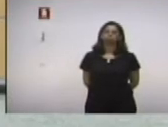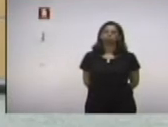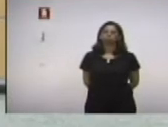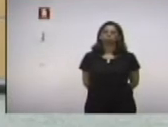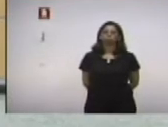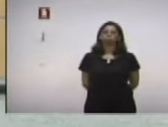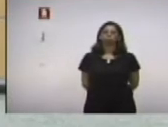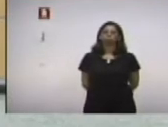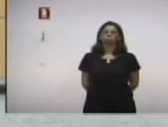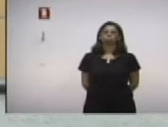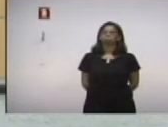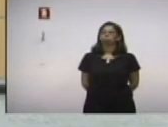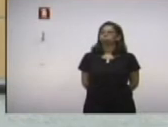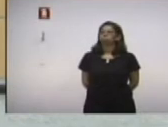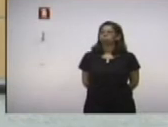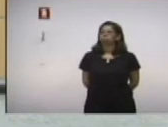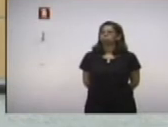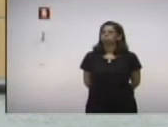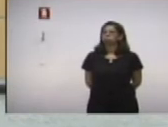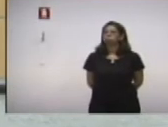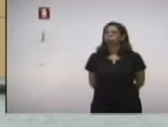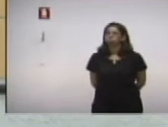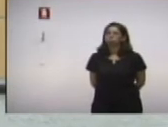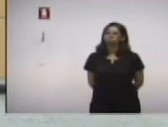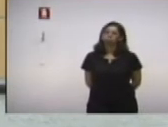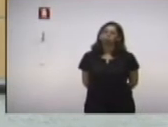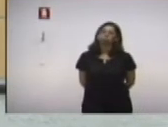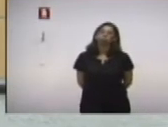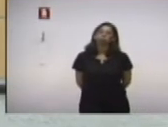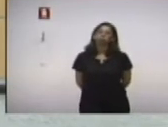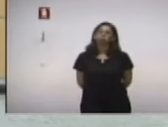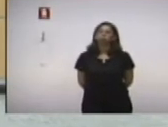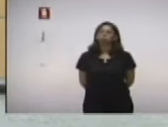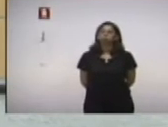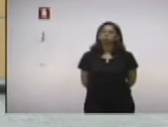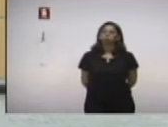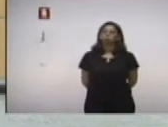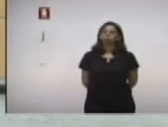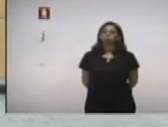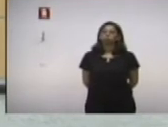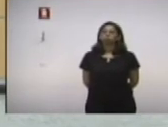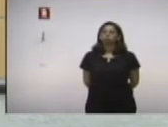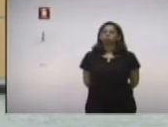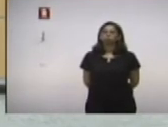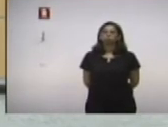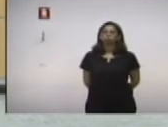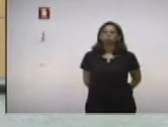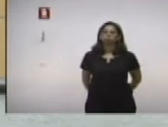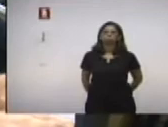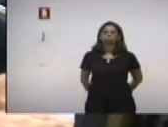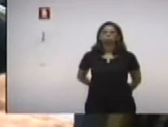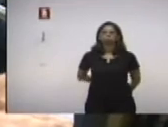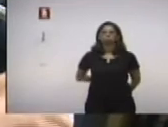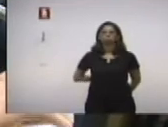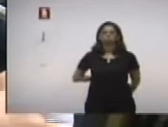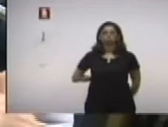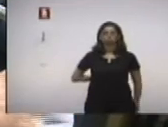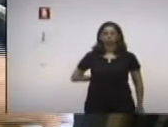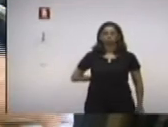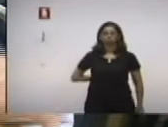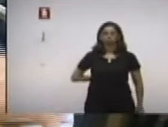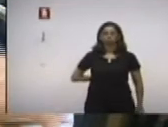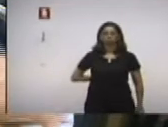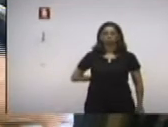E aí E aí e aprovado por